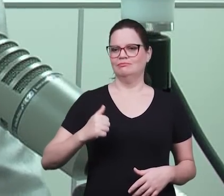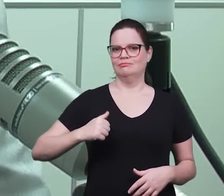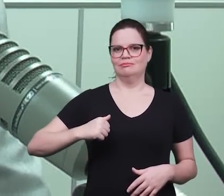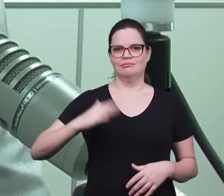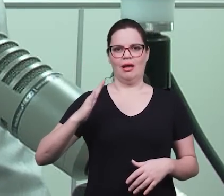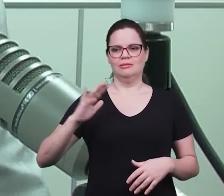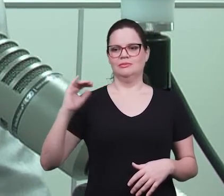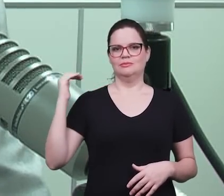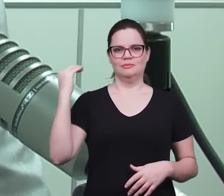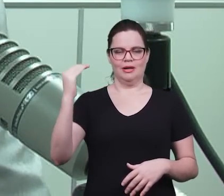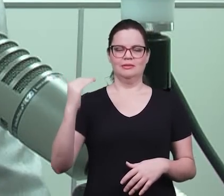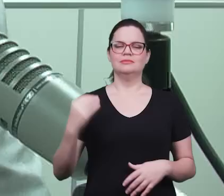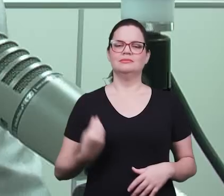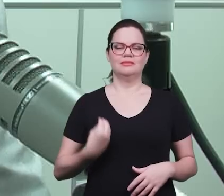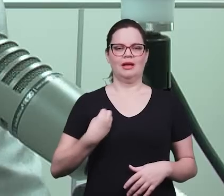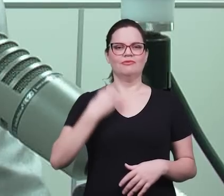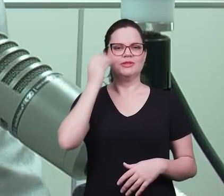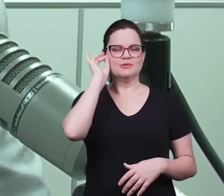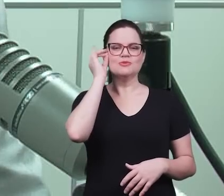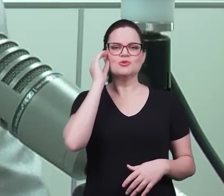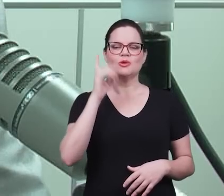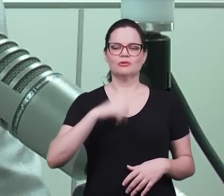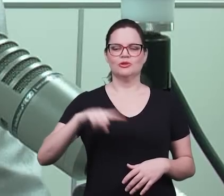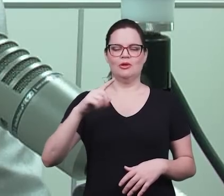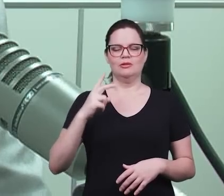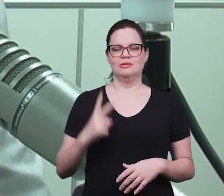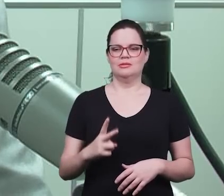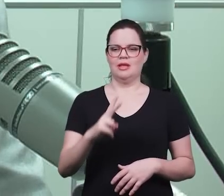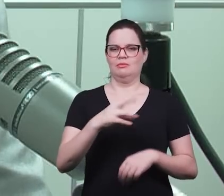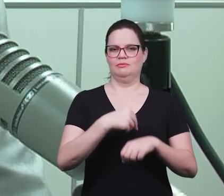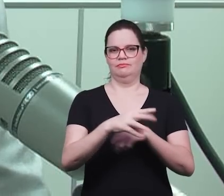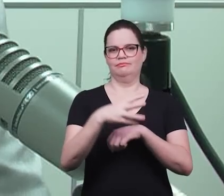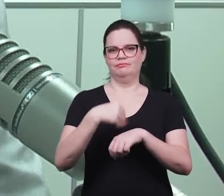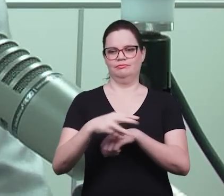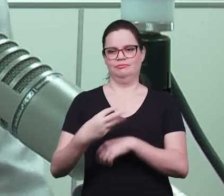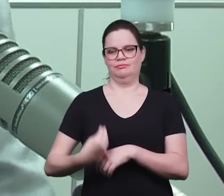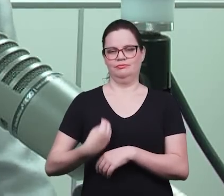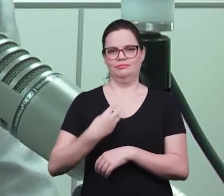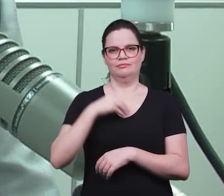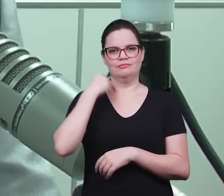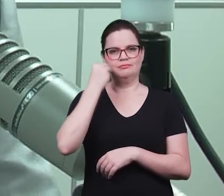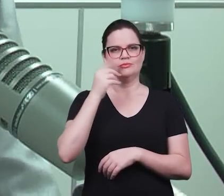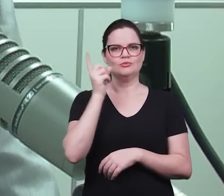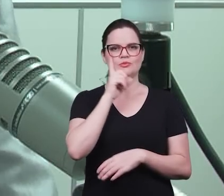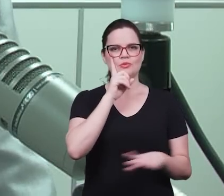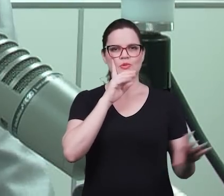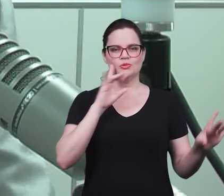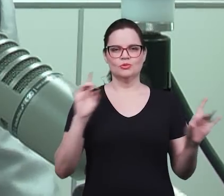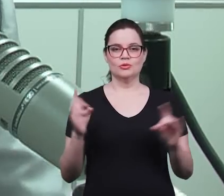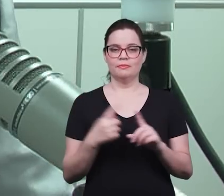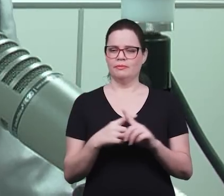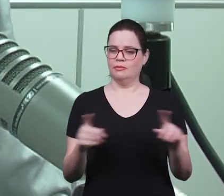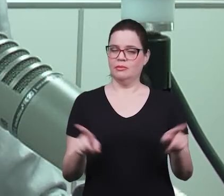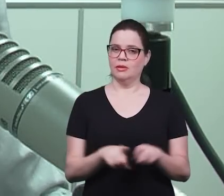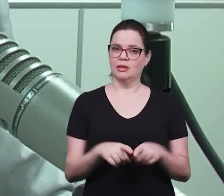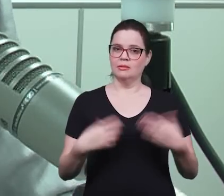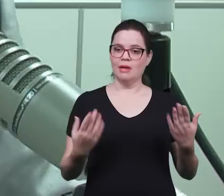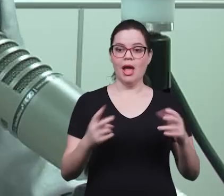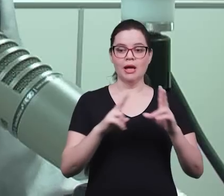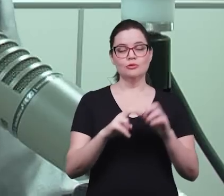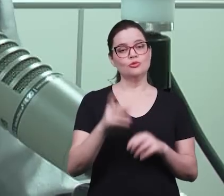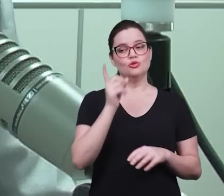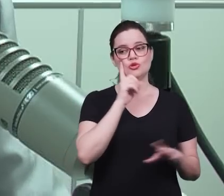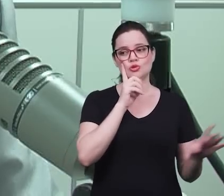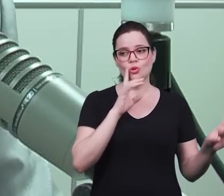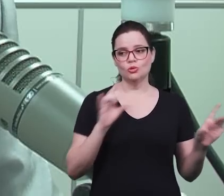é o lado espiritual, que é aquilo que nós estamos vivendo no dia a dia, mas também daquilo que diz respeito